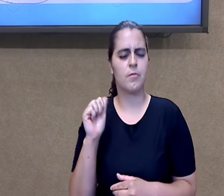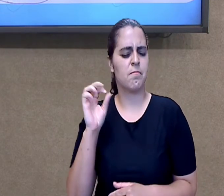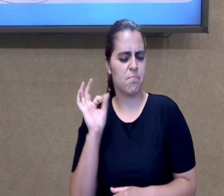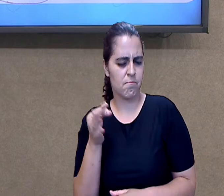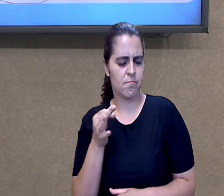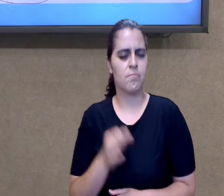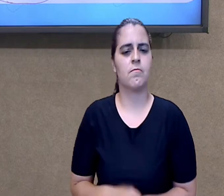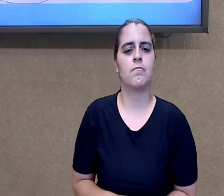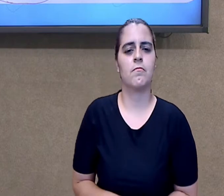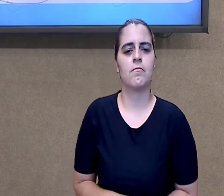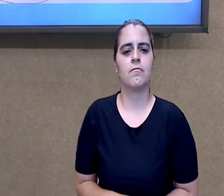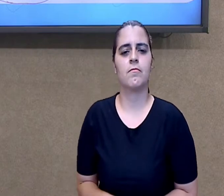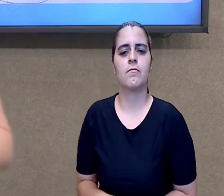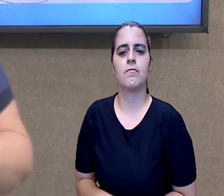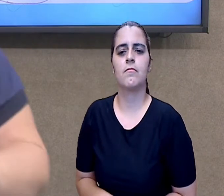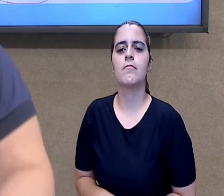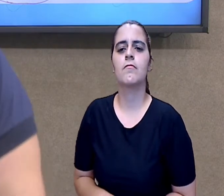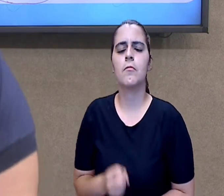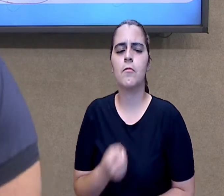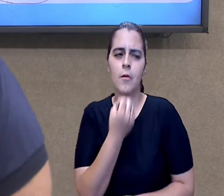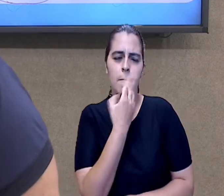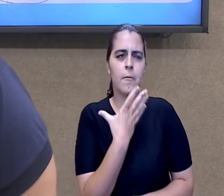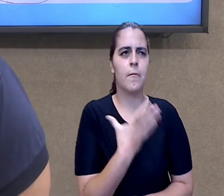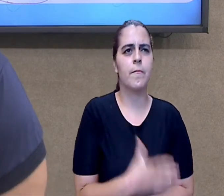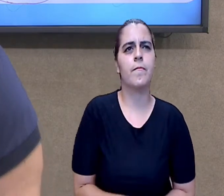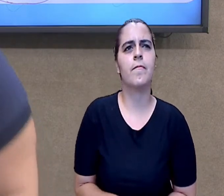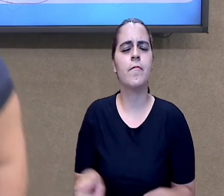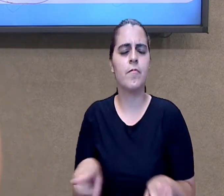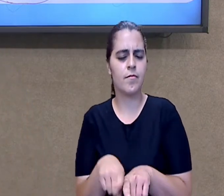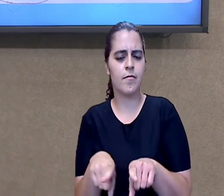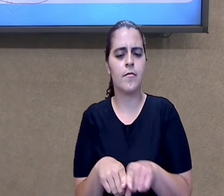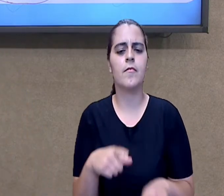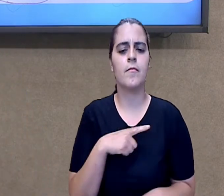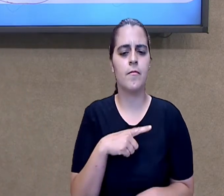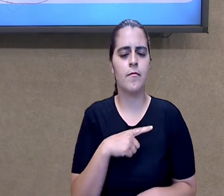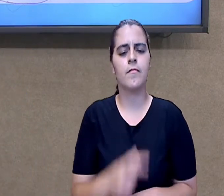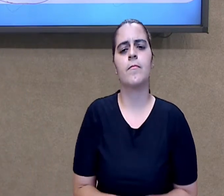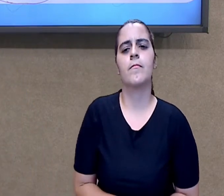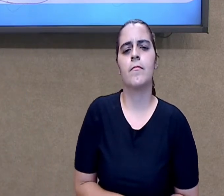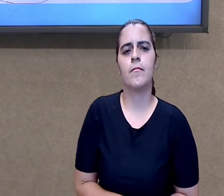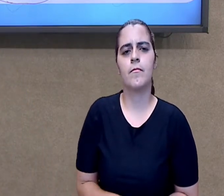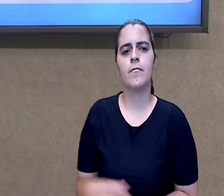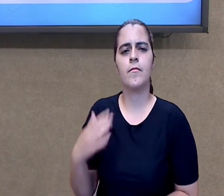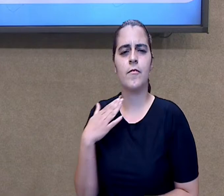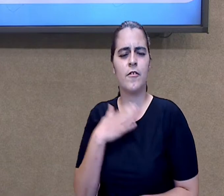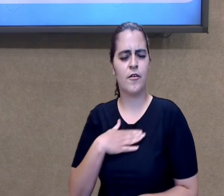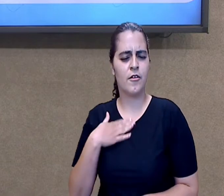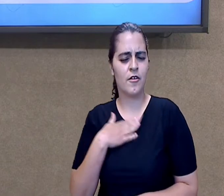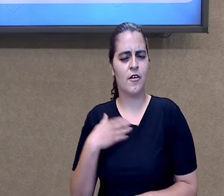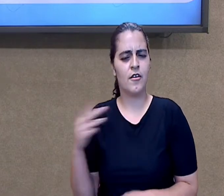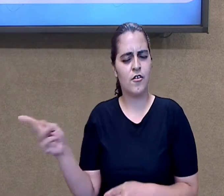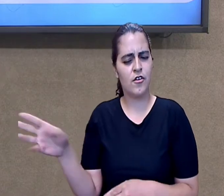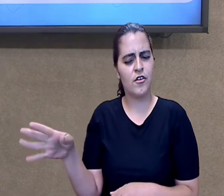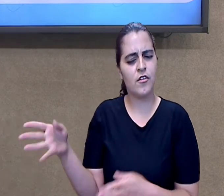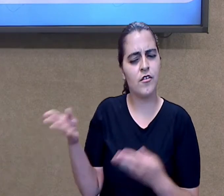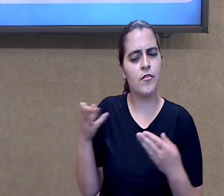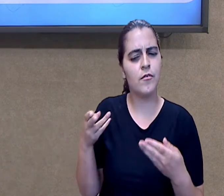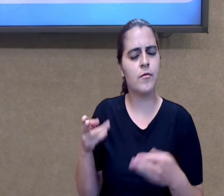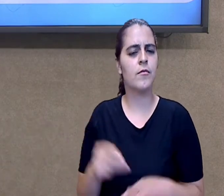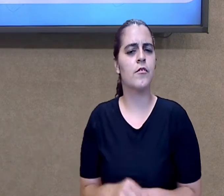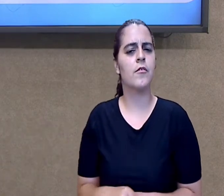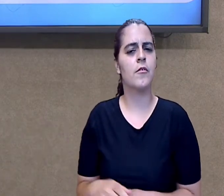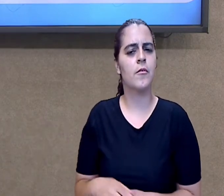sair toda perfeita. Bom, mas também temos, e aqui eu gostaria de chamar a atenção de